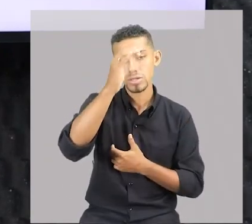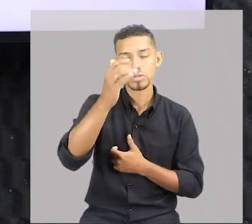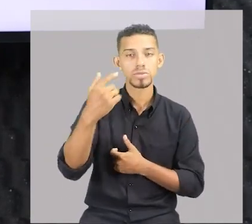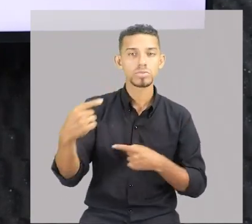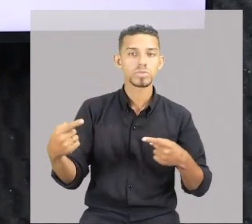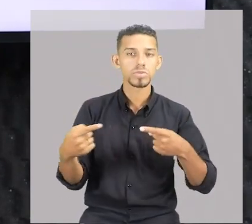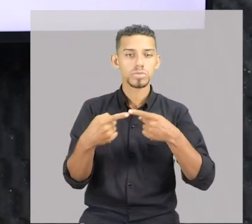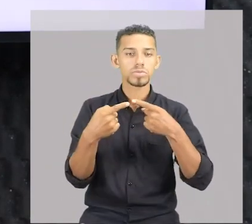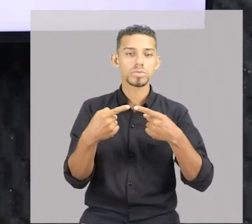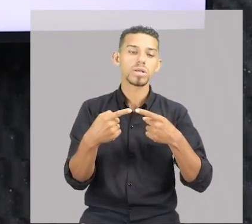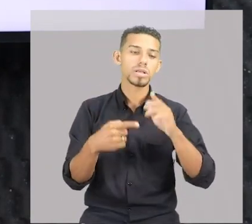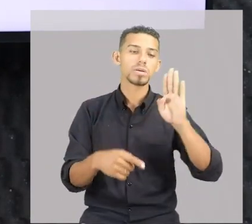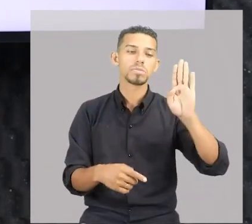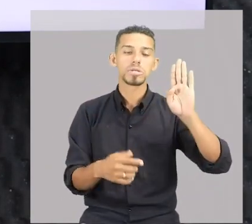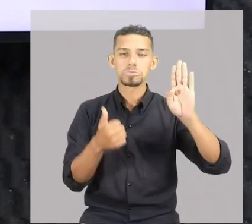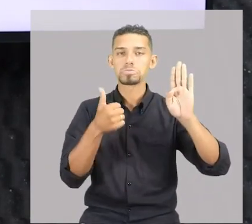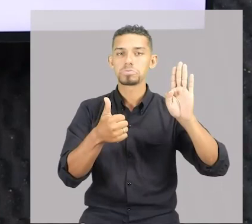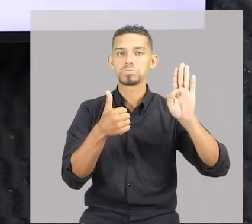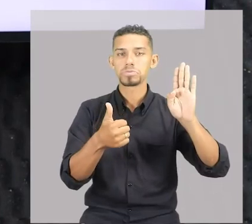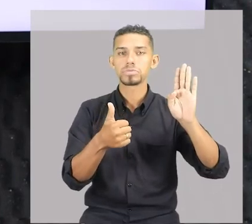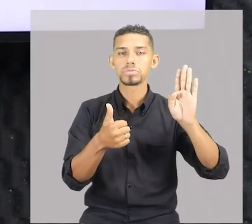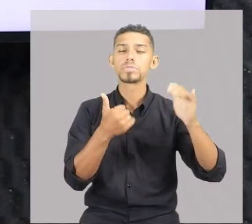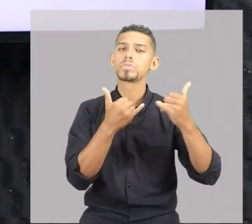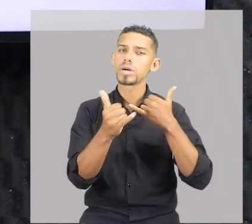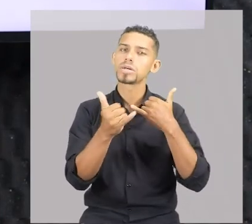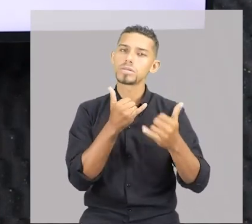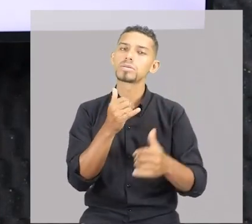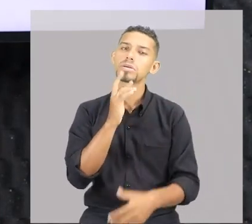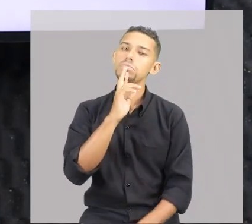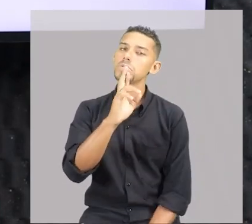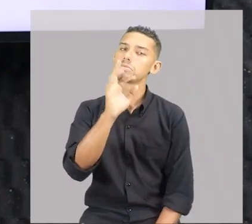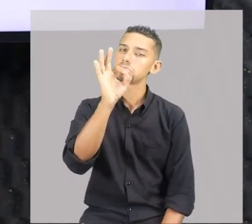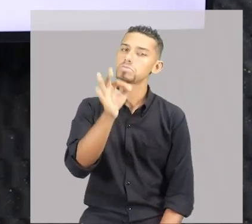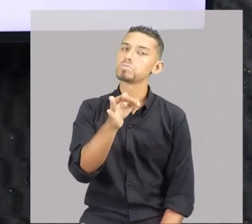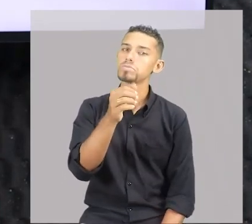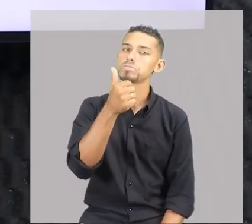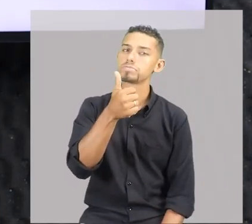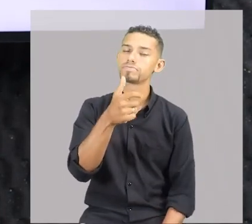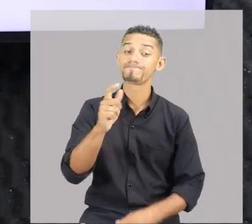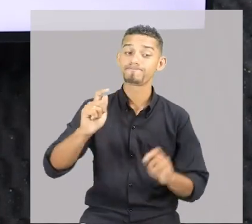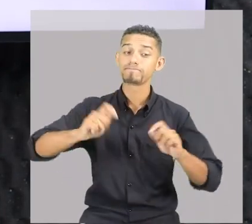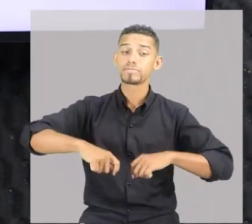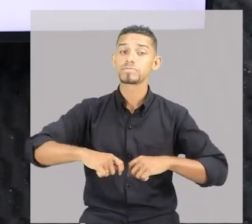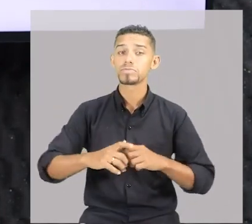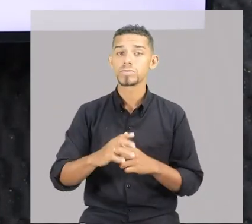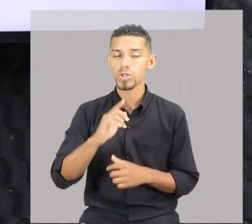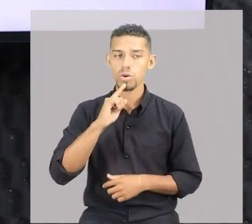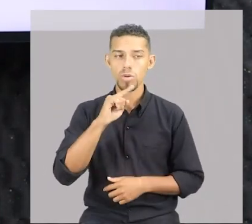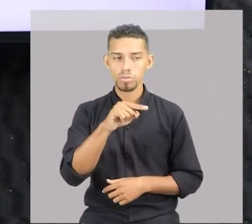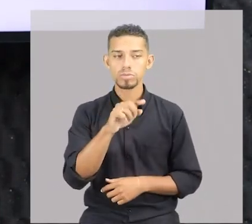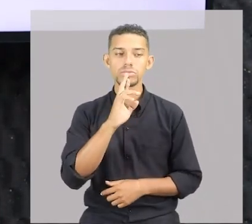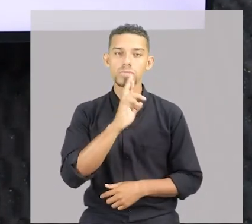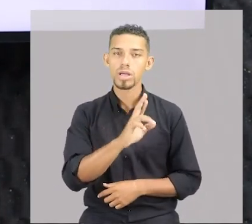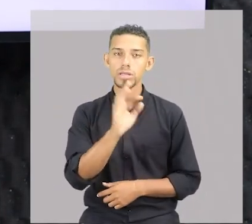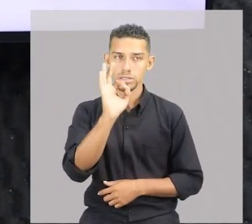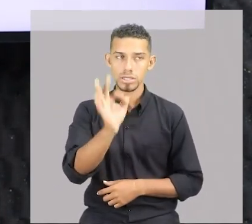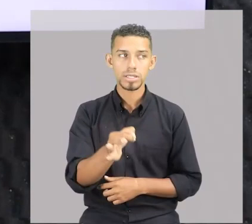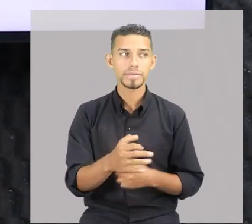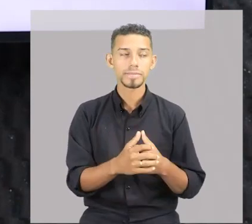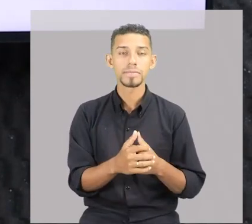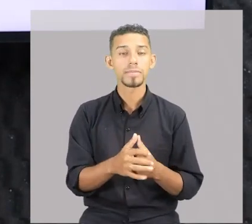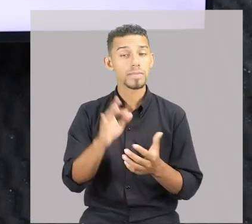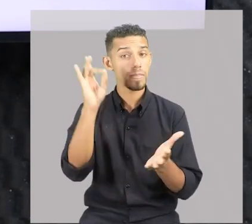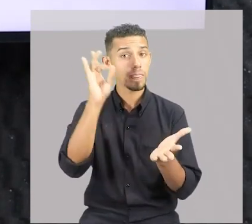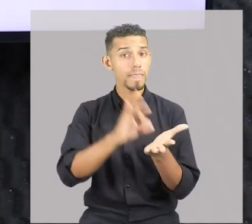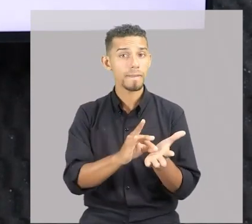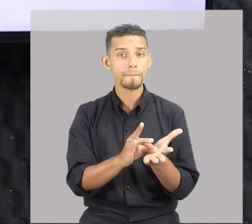são distintas. Letra B está tranquilo. Me parece até que essa vai ser uma alternativa bem possível da gente marcar como correta. Ela está